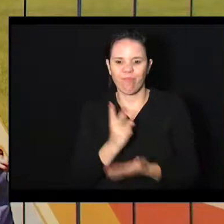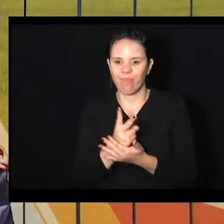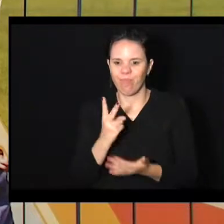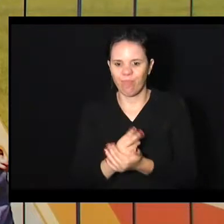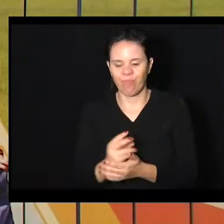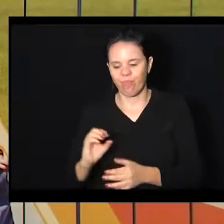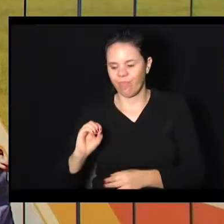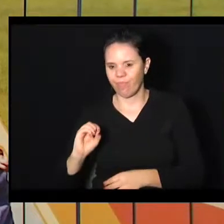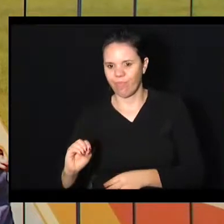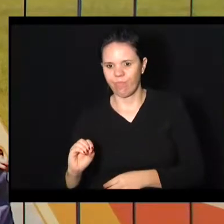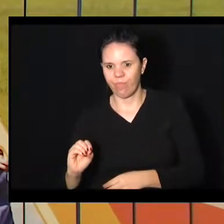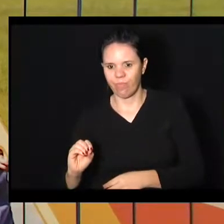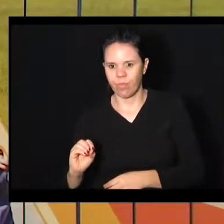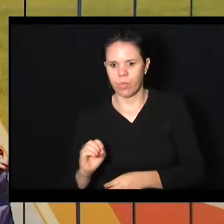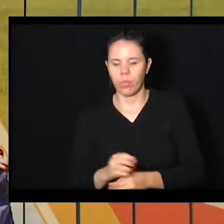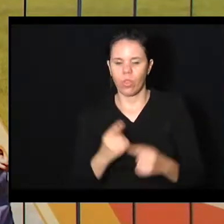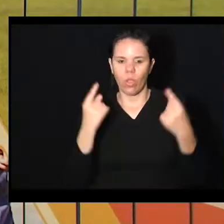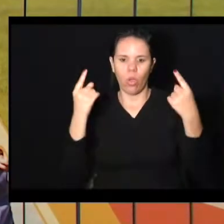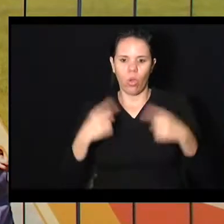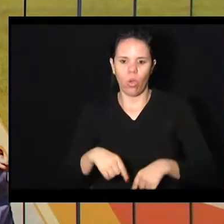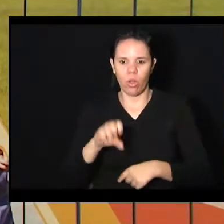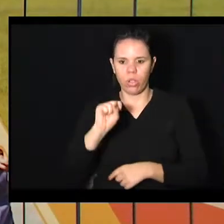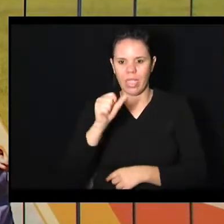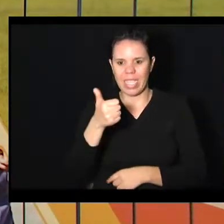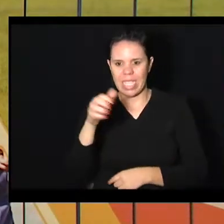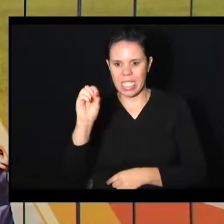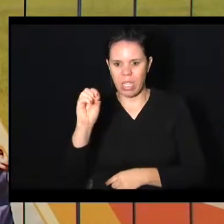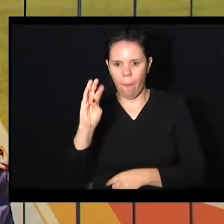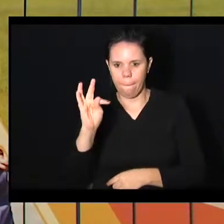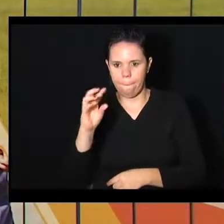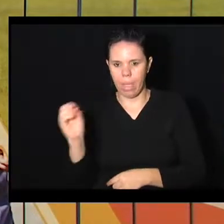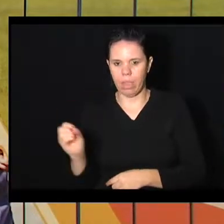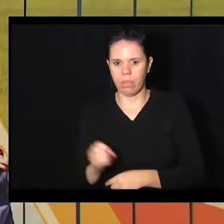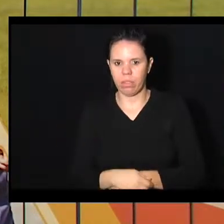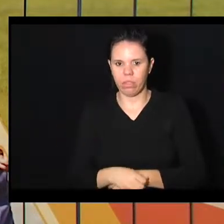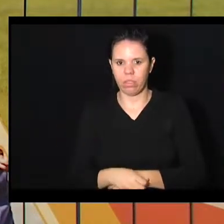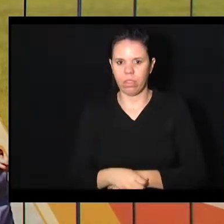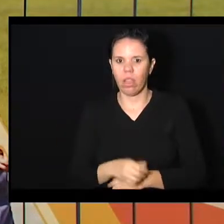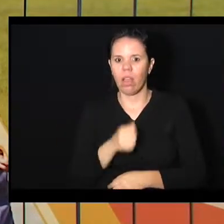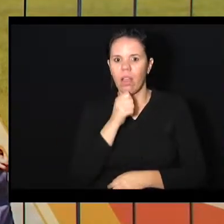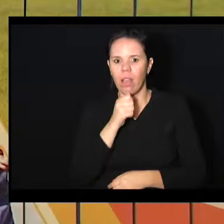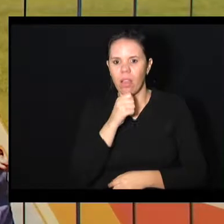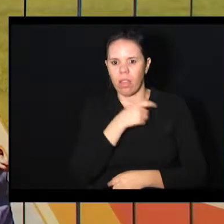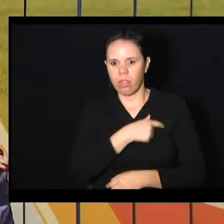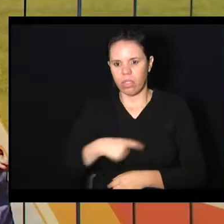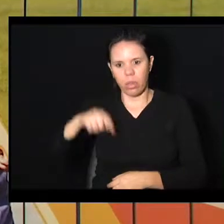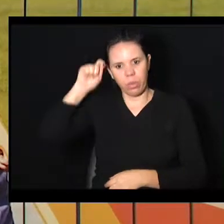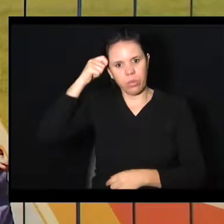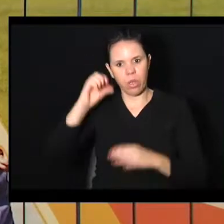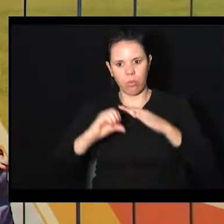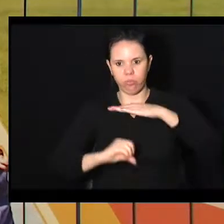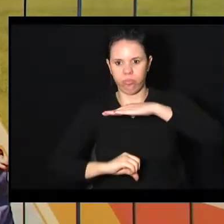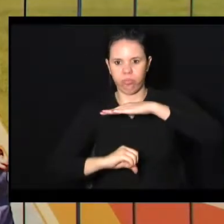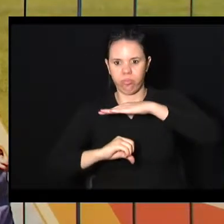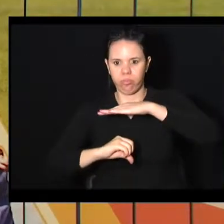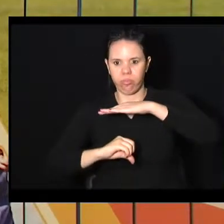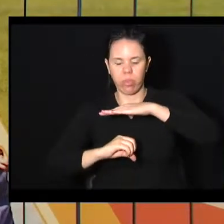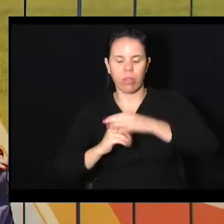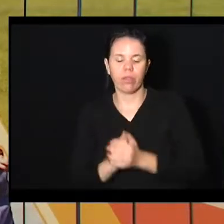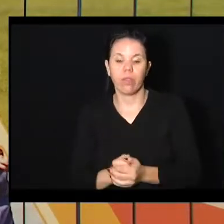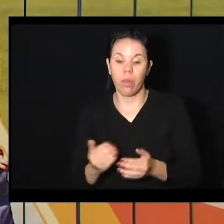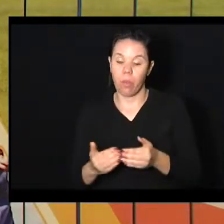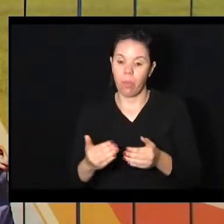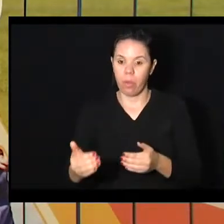Bento. 5ª partida sem vitória e permanece na 9ª colocação. No próximo domingo, dia 11